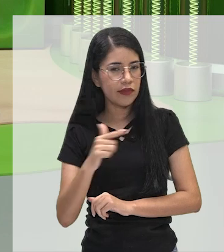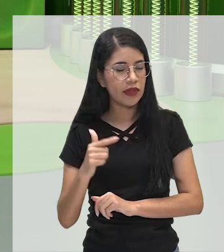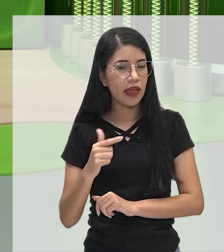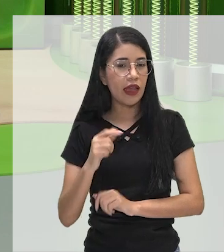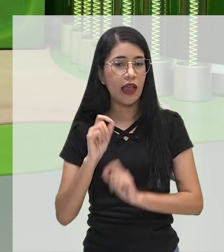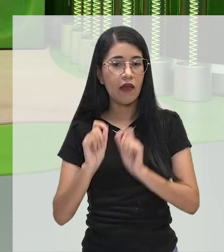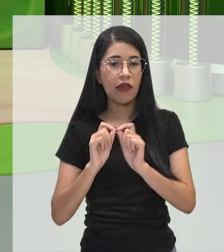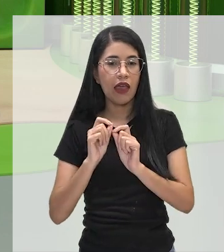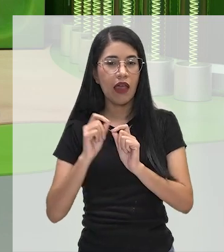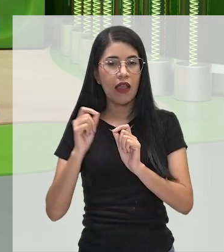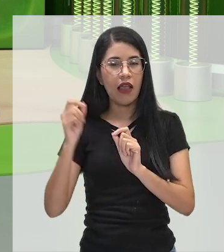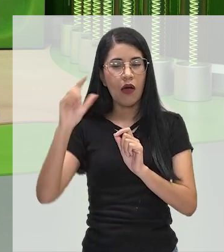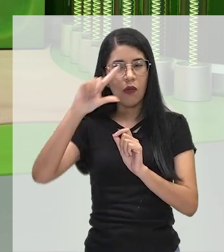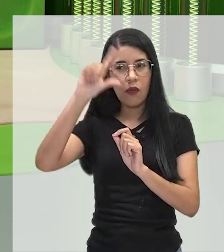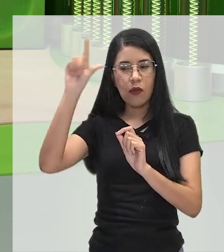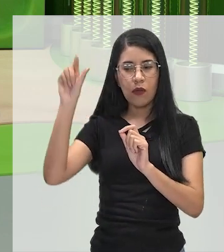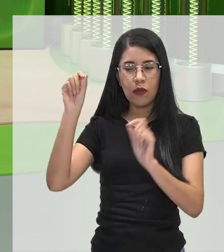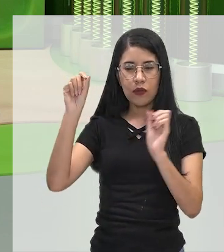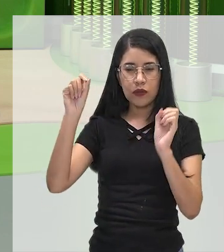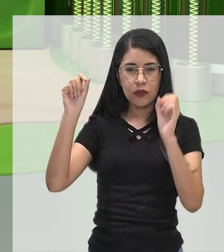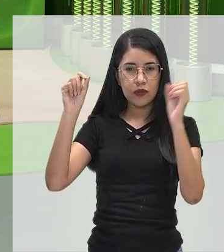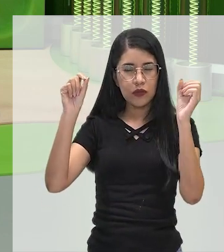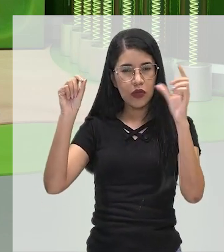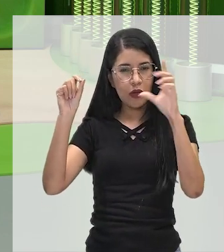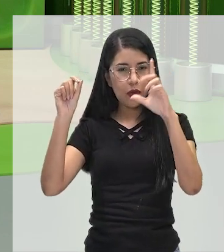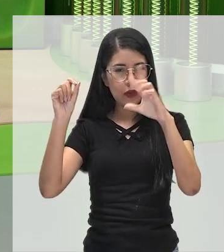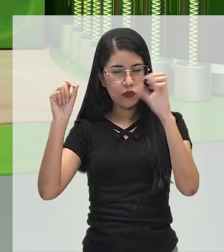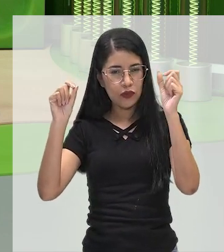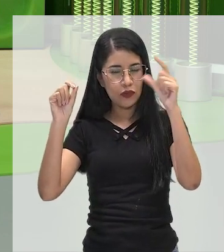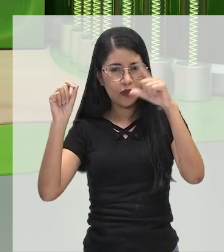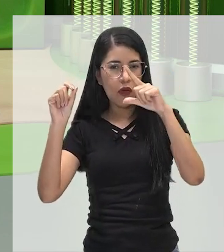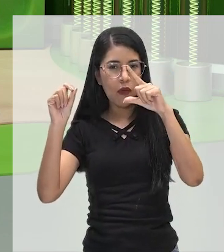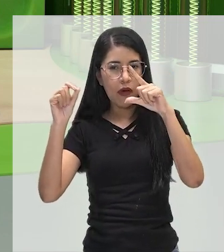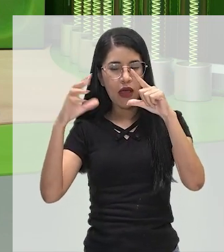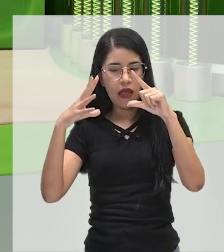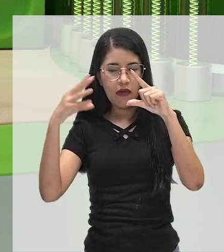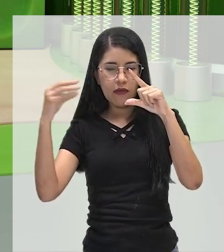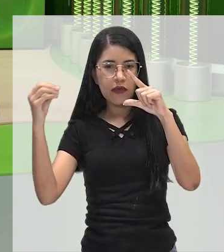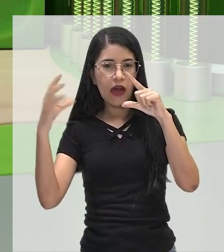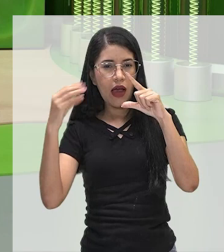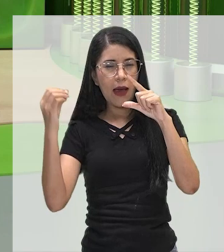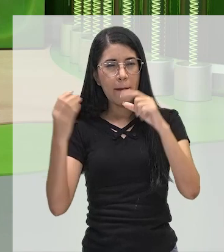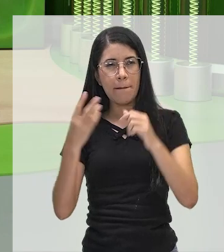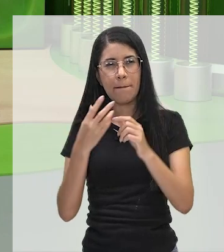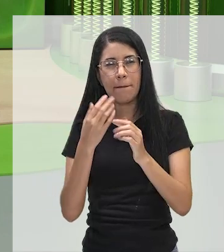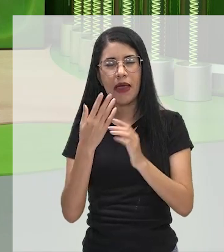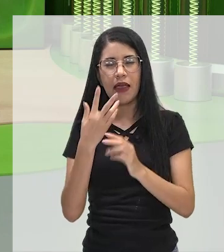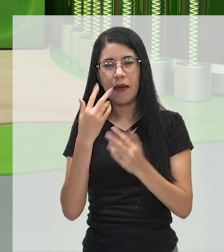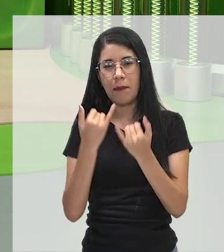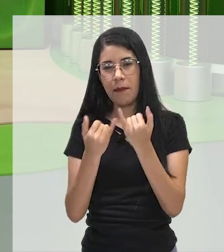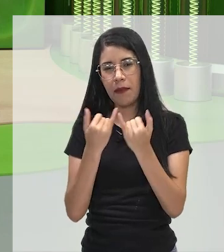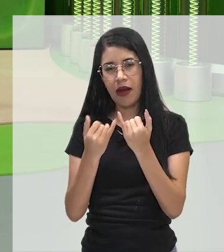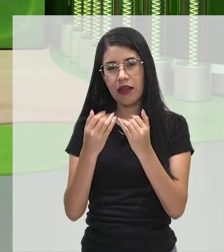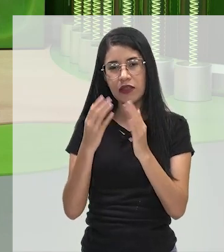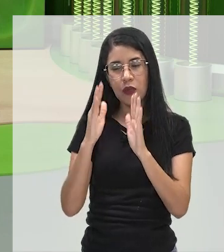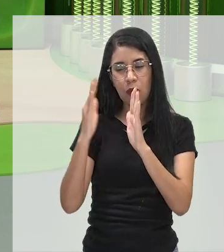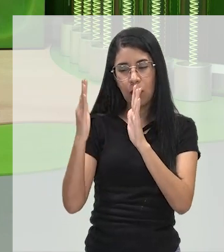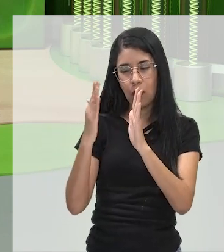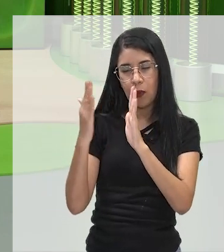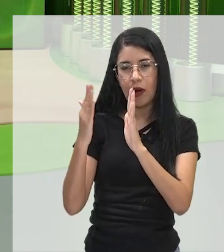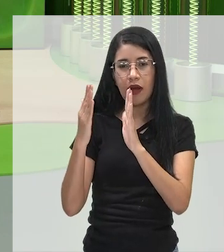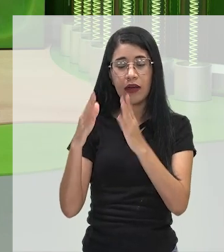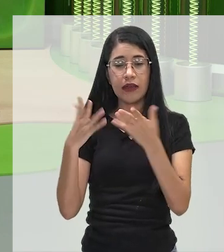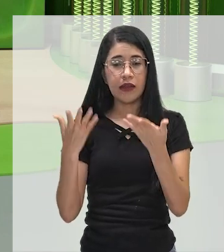vai refletir a luz que ela recebe do Sol. Então, ela reflete os raios solares, como se ela fosse ali um espelho. Então, a gente consegue observar a